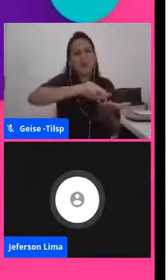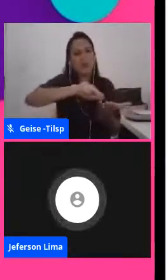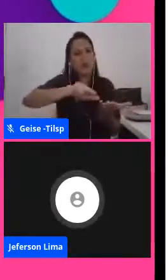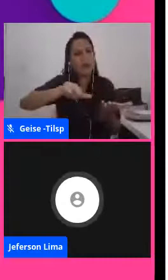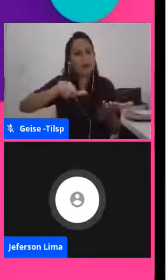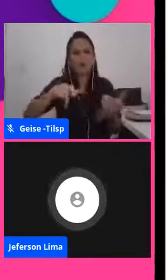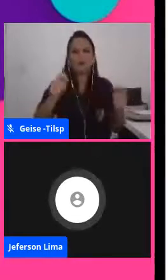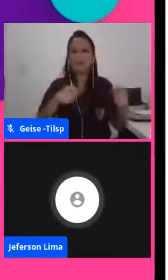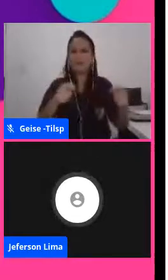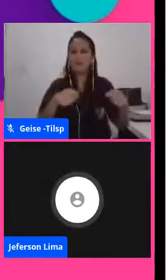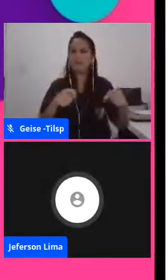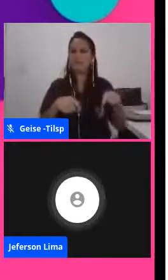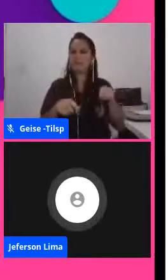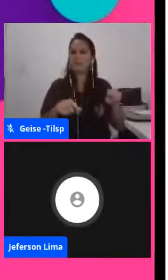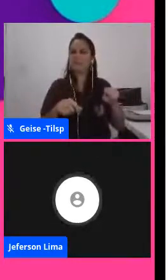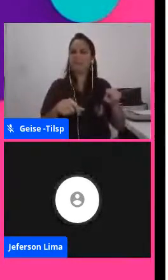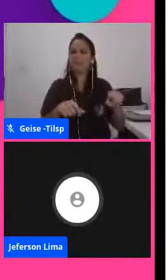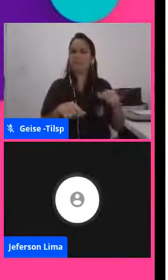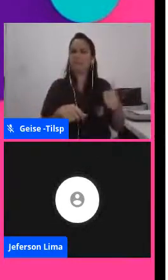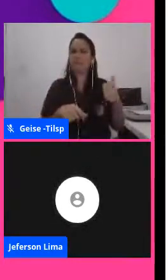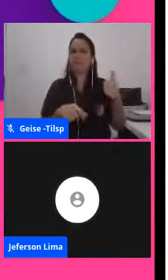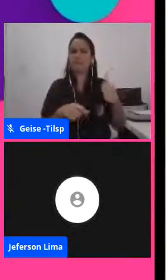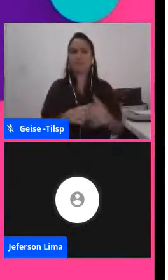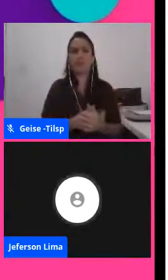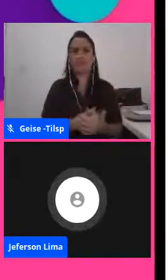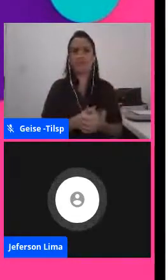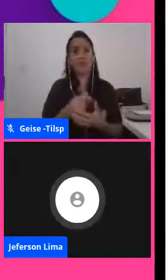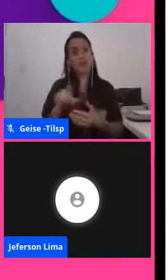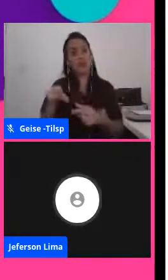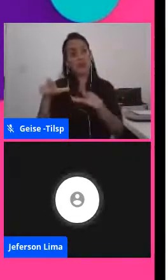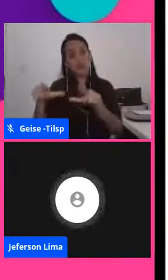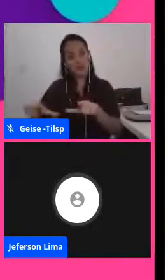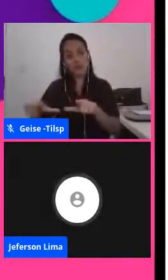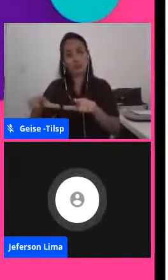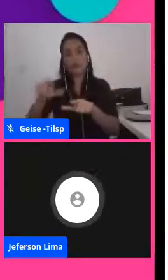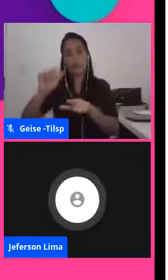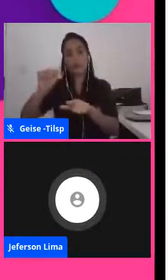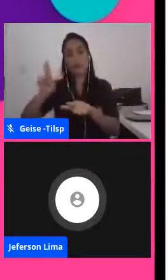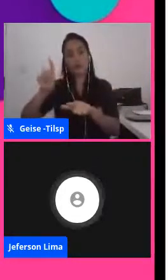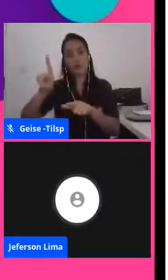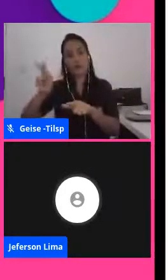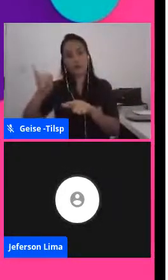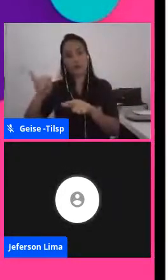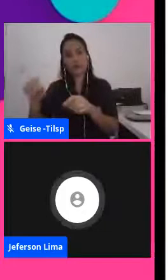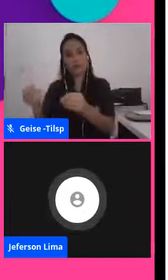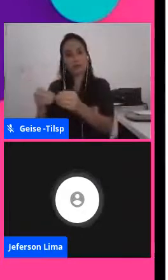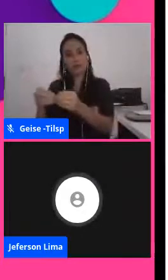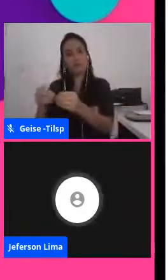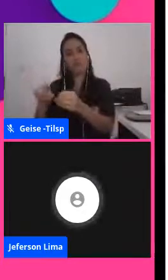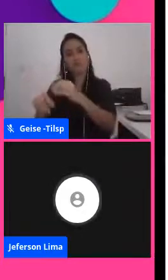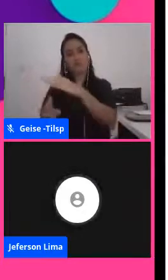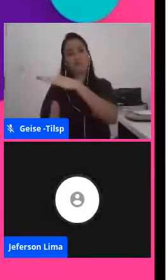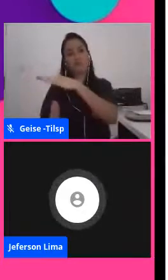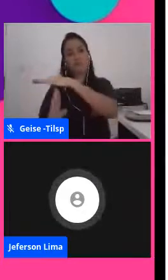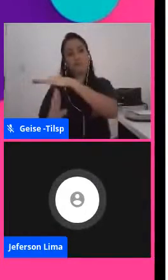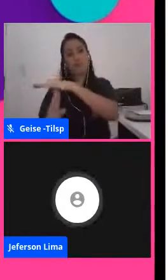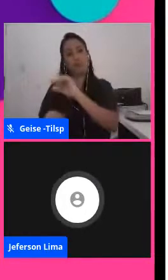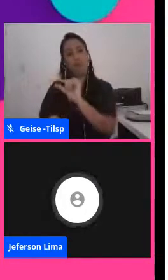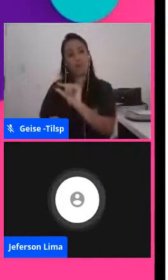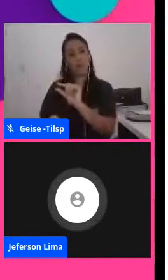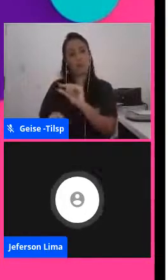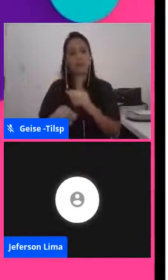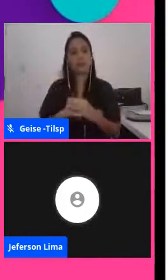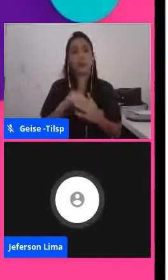que, infelizmente, até hoje não foi possível dar no Arduino. Atualmente, um recurso que é bem legal do Arduino, que eu recomendo vocês testarem